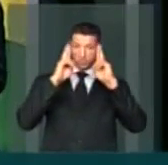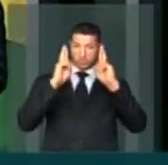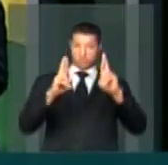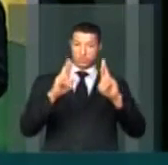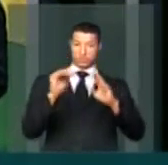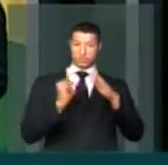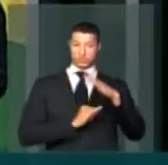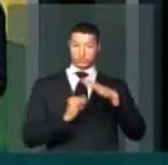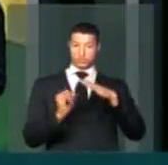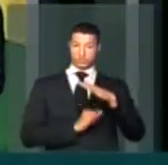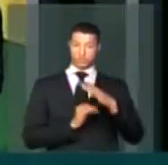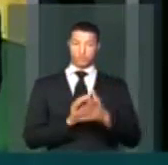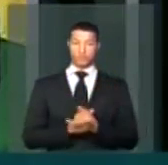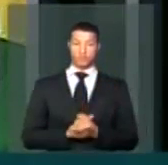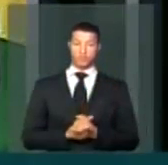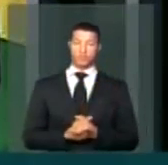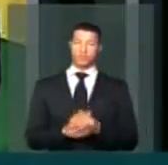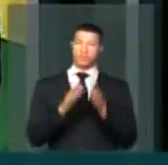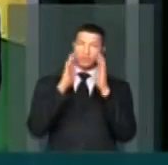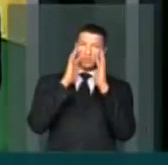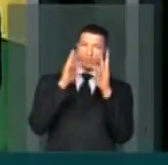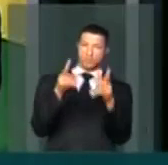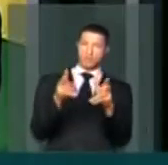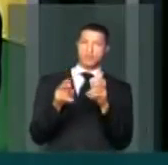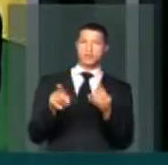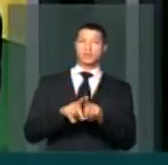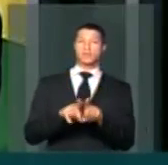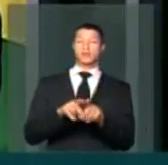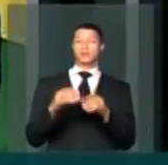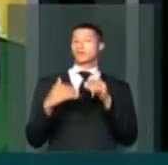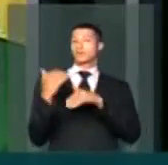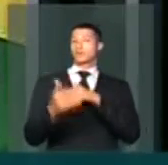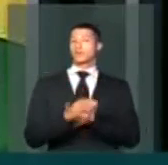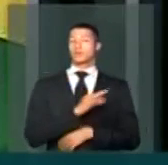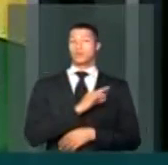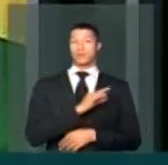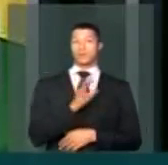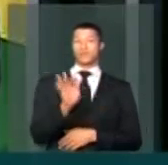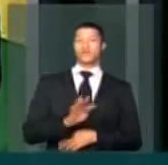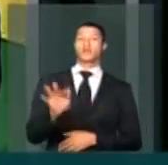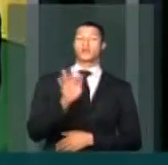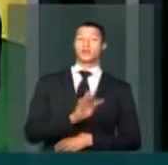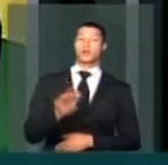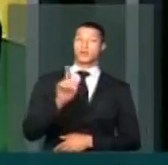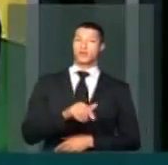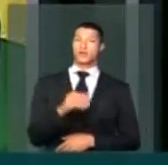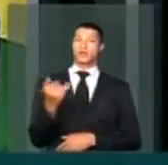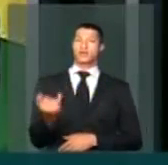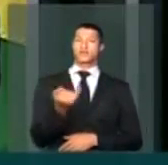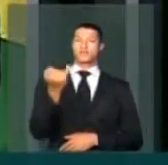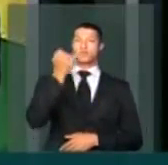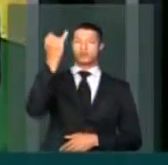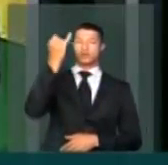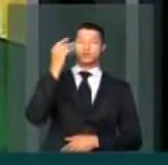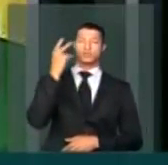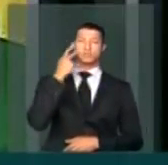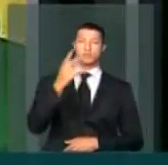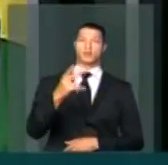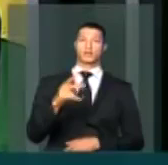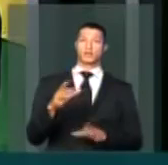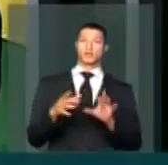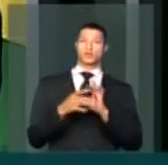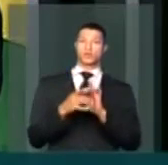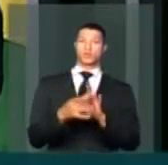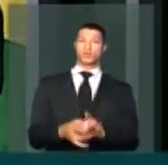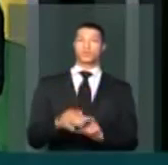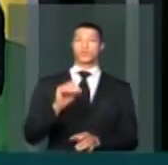de tão respeitada instituição. Observamos que a carreira da Polícia Federal é de suma importância no